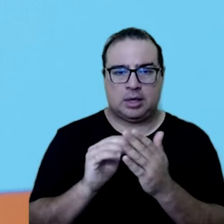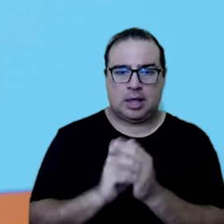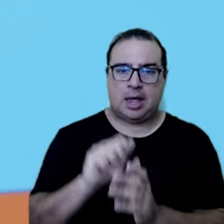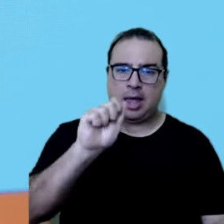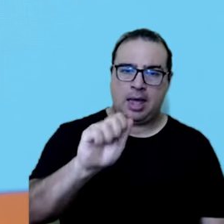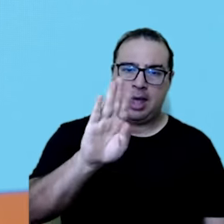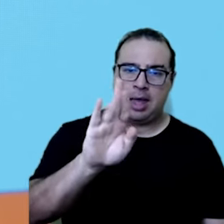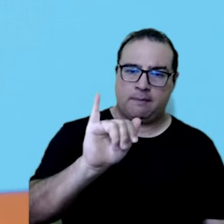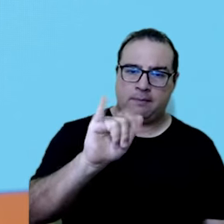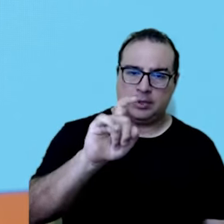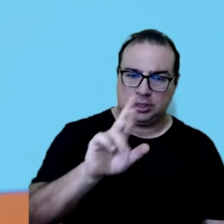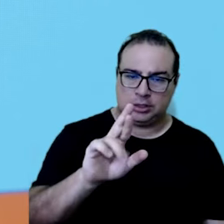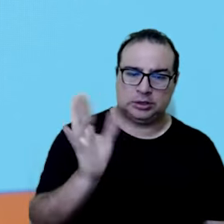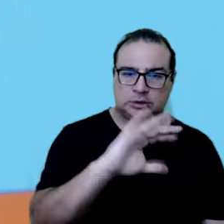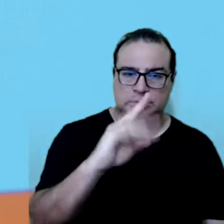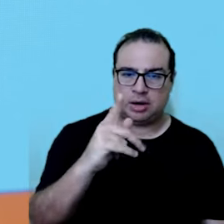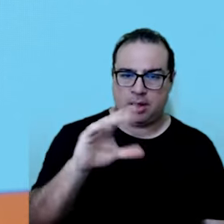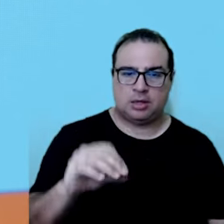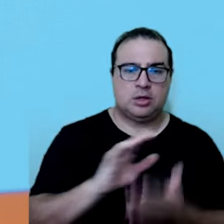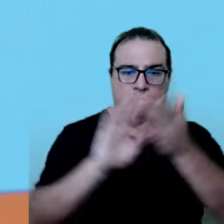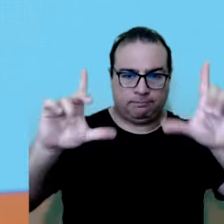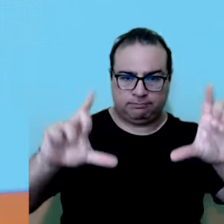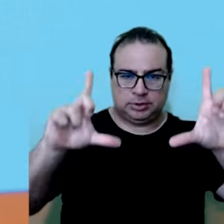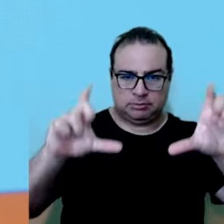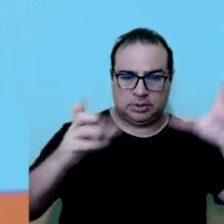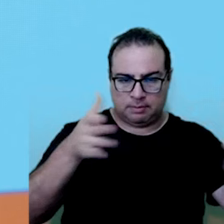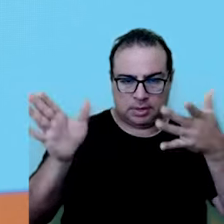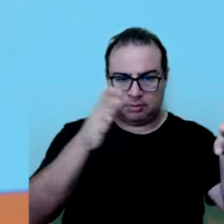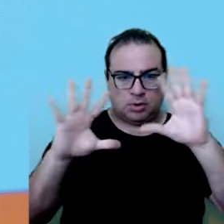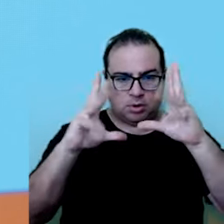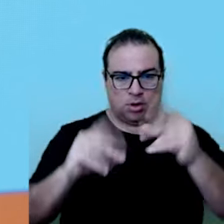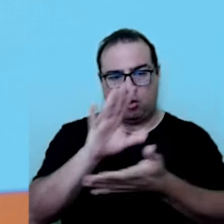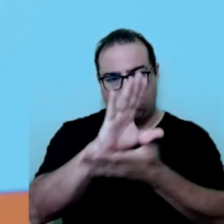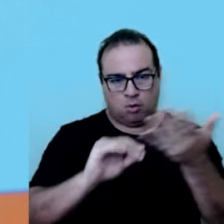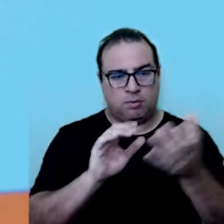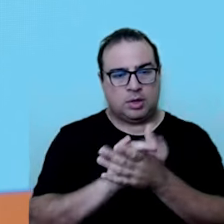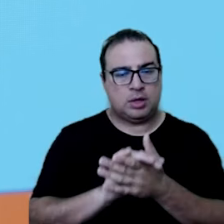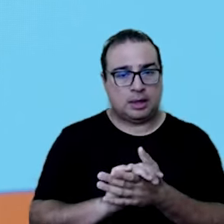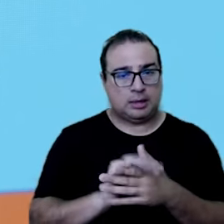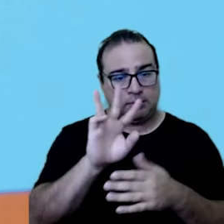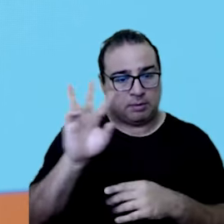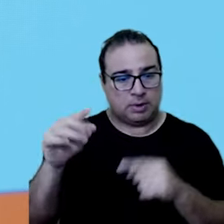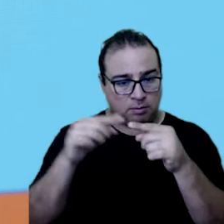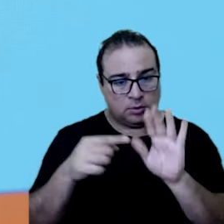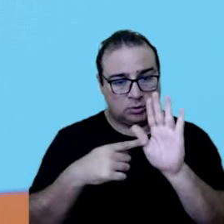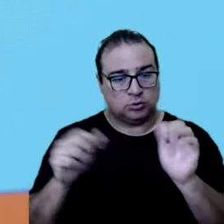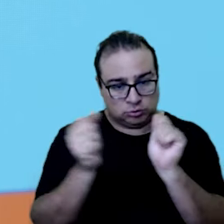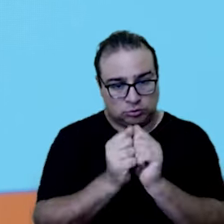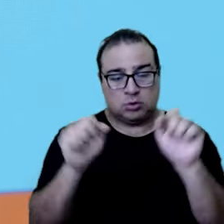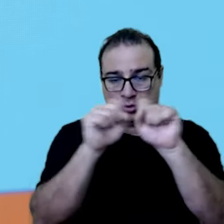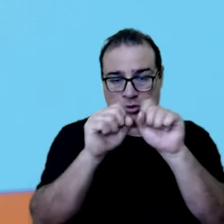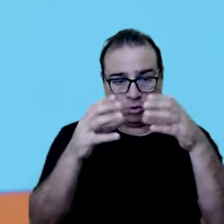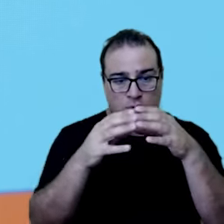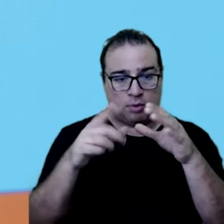chamado aí o cliente manda pra gente as telas lá no suporte emissores @cs v.com.br E aí a gente vai encaminha pro